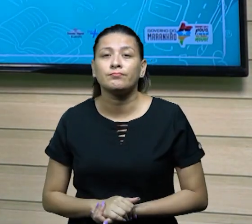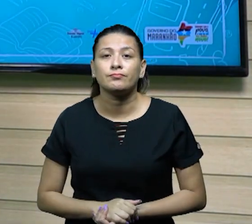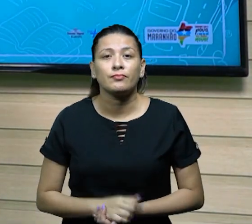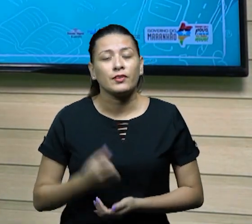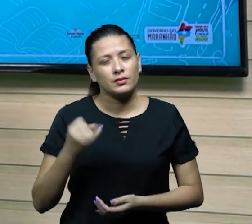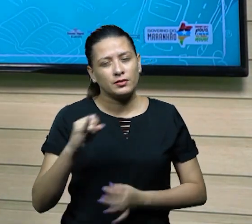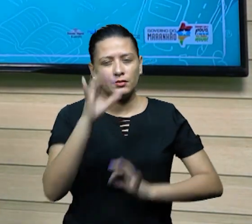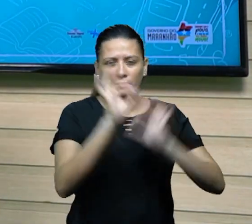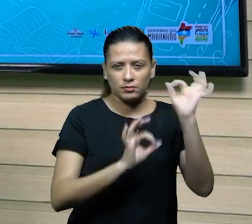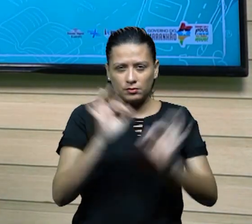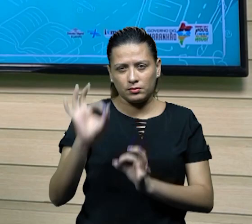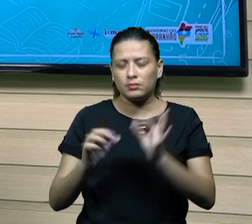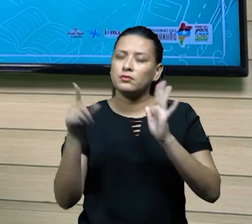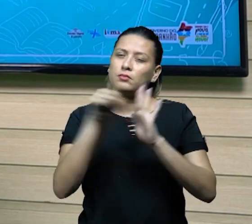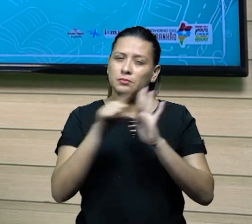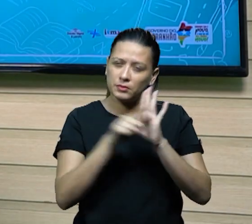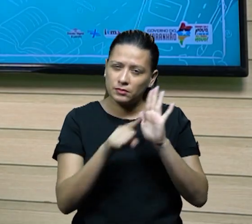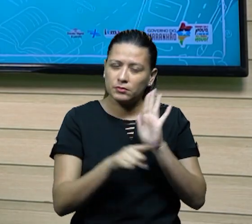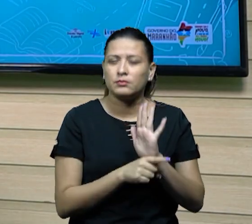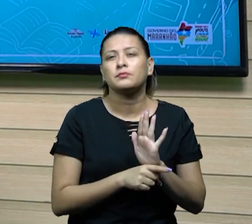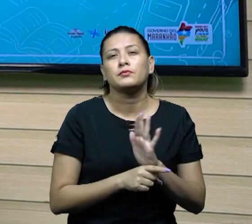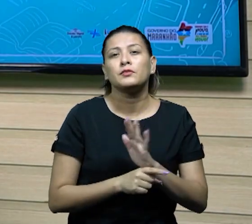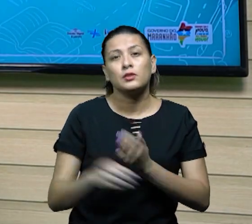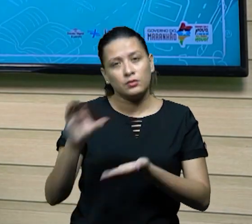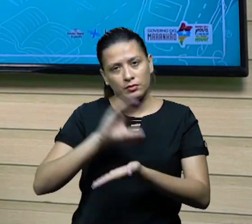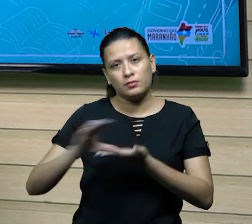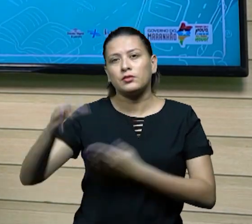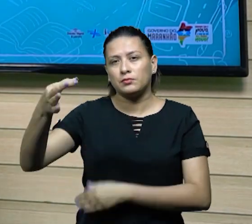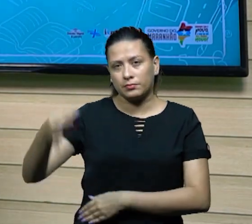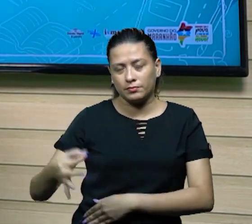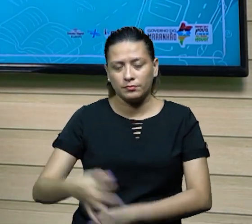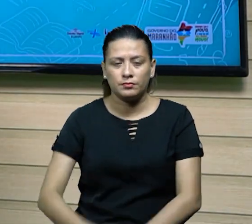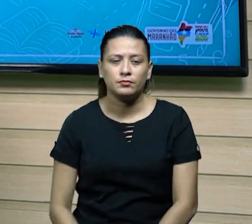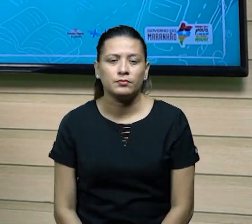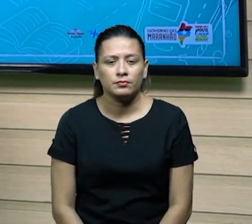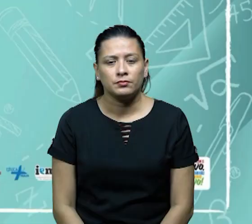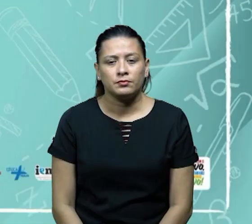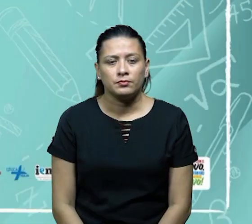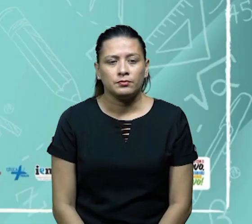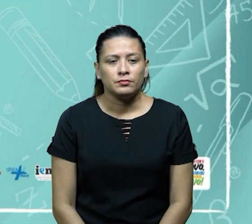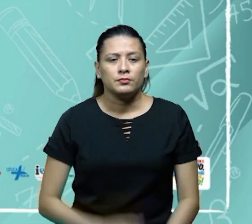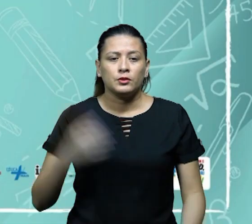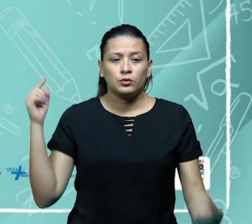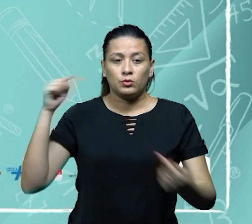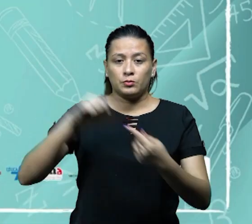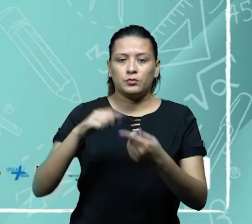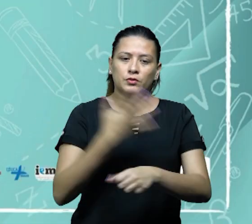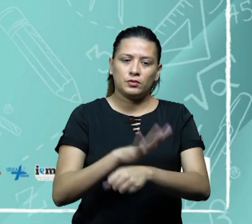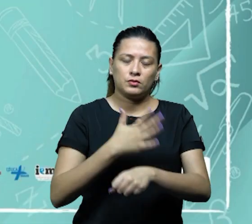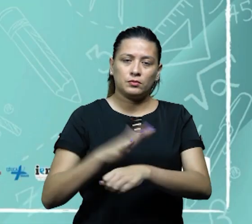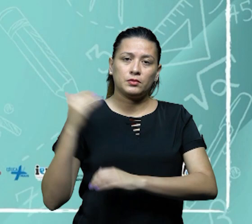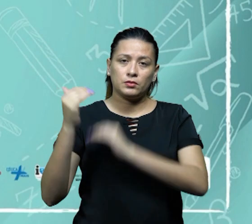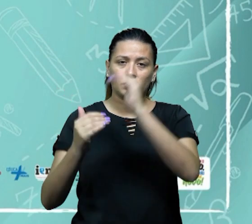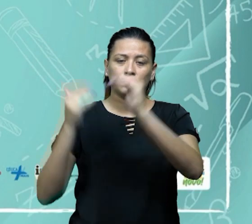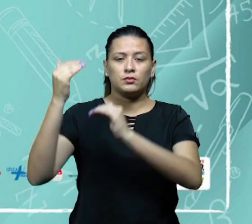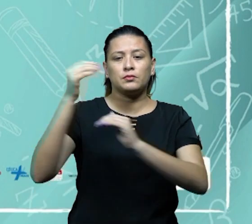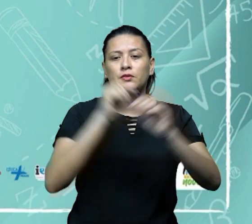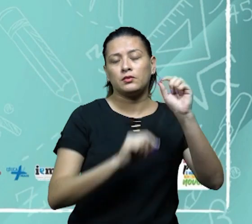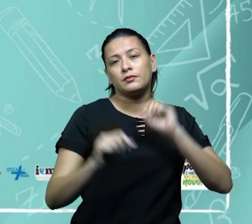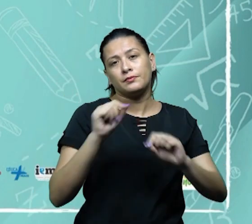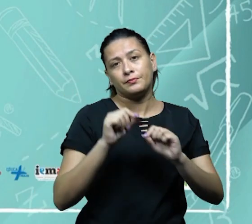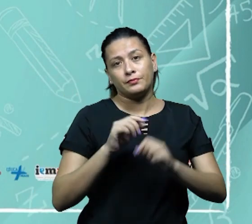foi custo. Mas se for realmente tudo bem planejado, bem organizado, vai ser de fato um investimento. E aí os objetivos do